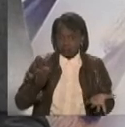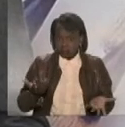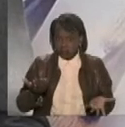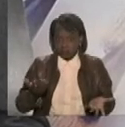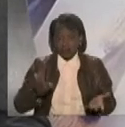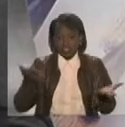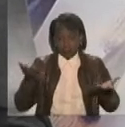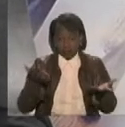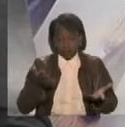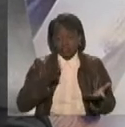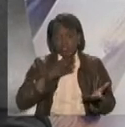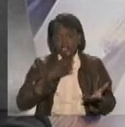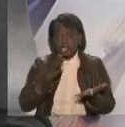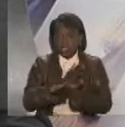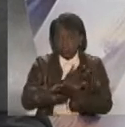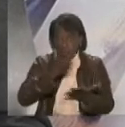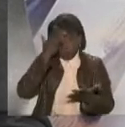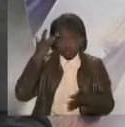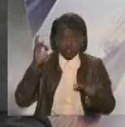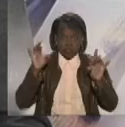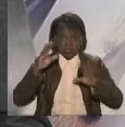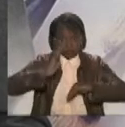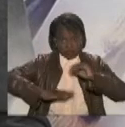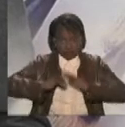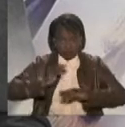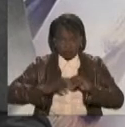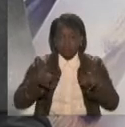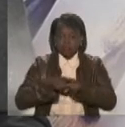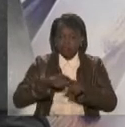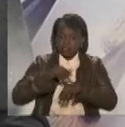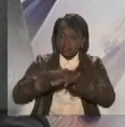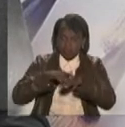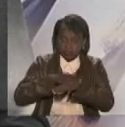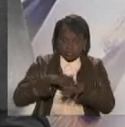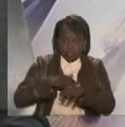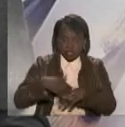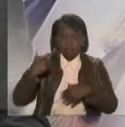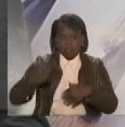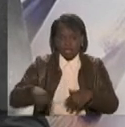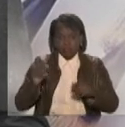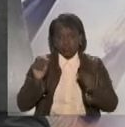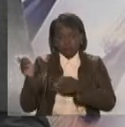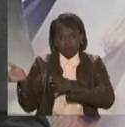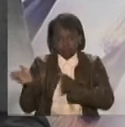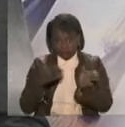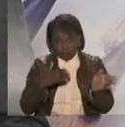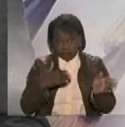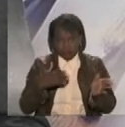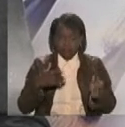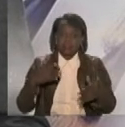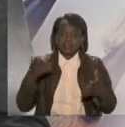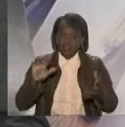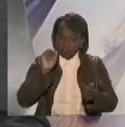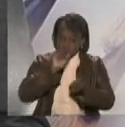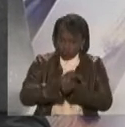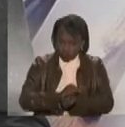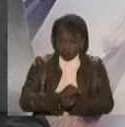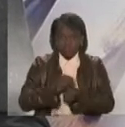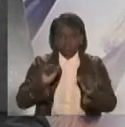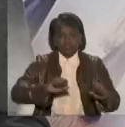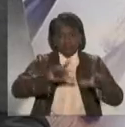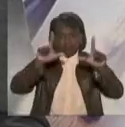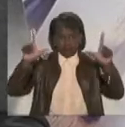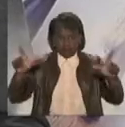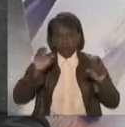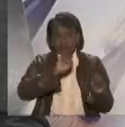delas? Nós vamos conhecer alguns especialistas e discutir o assunto em mais esse programa da série. Então fique com